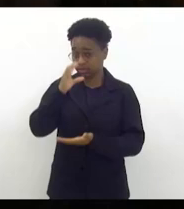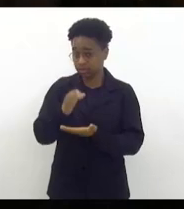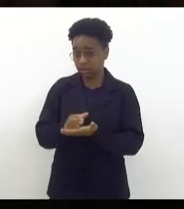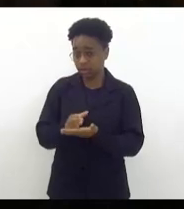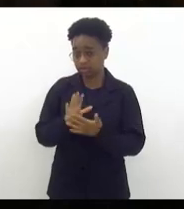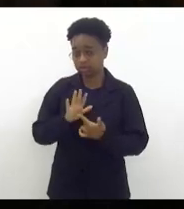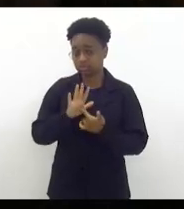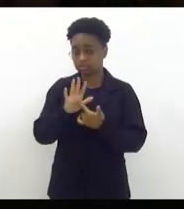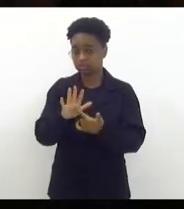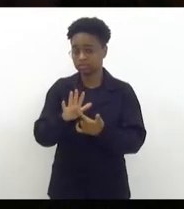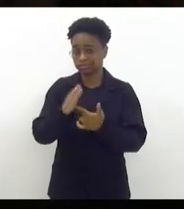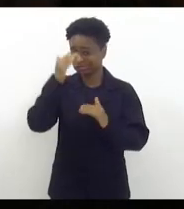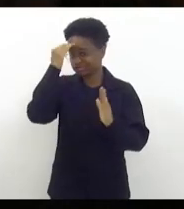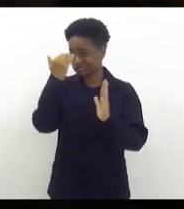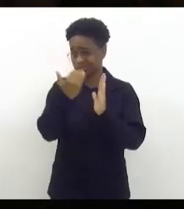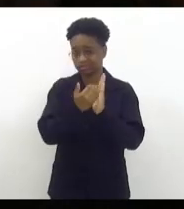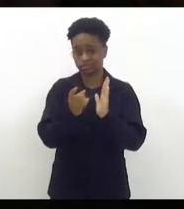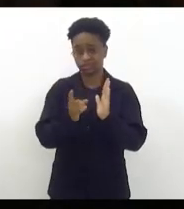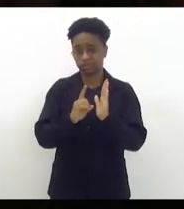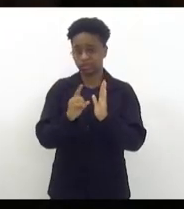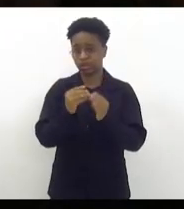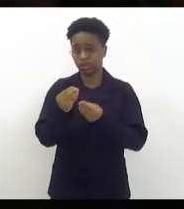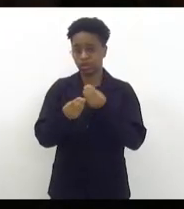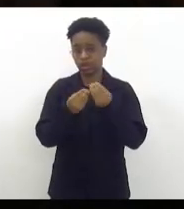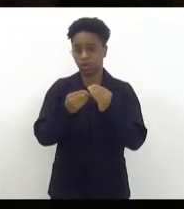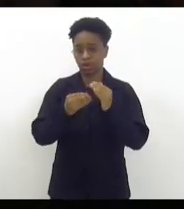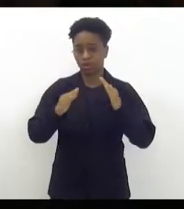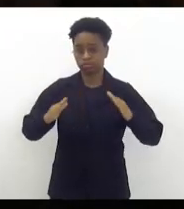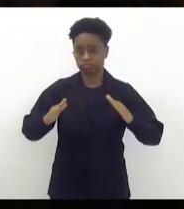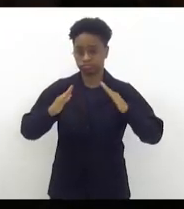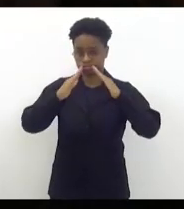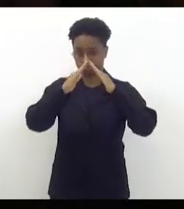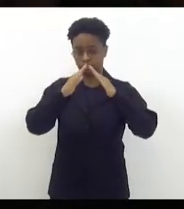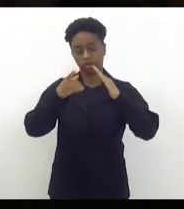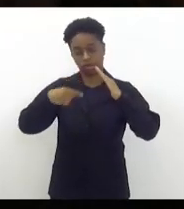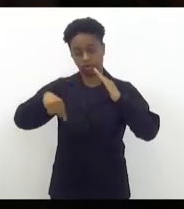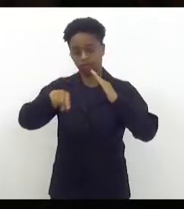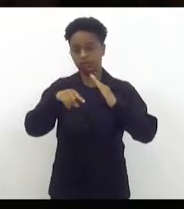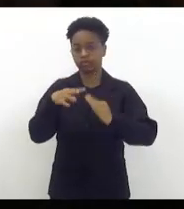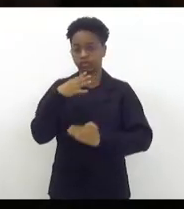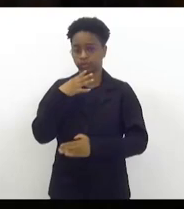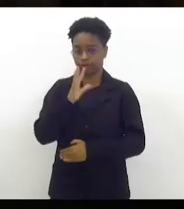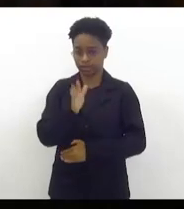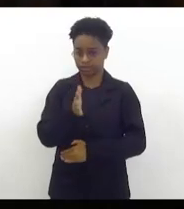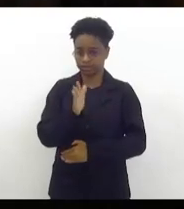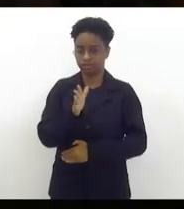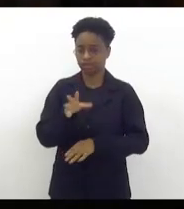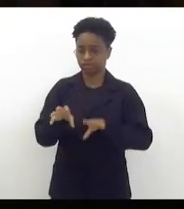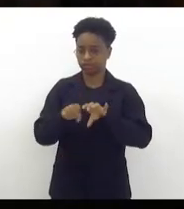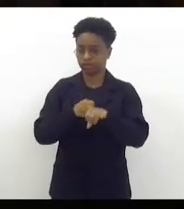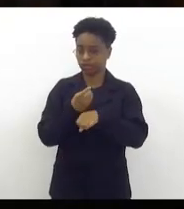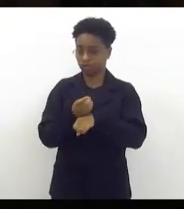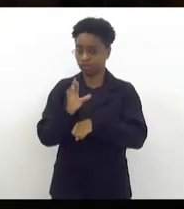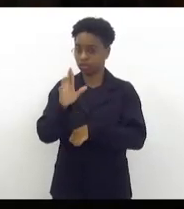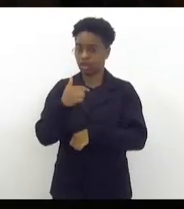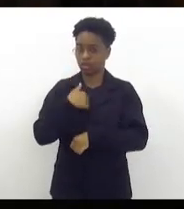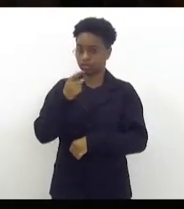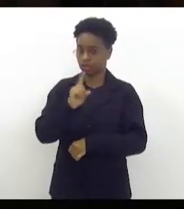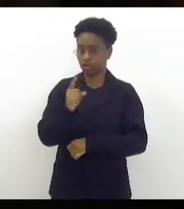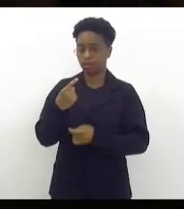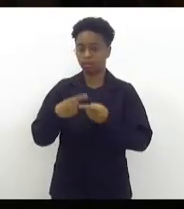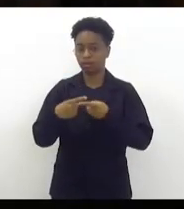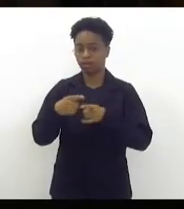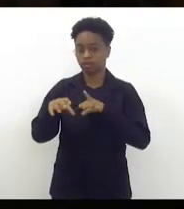não respeita a pirâmide de Kelsen, né? Que os senhores são doutores, e eu não, porque eu sou